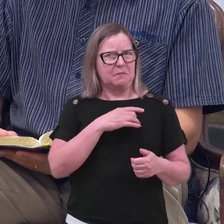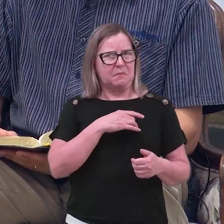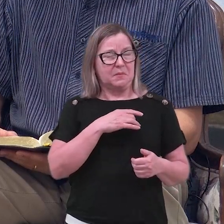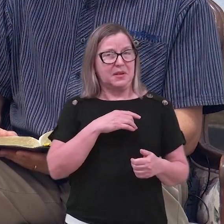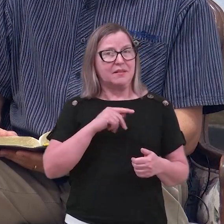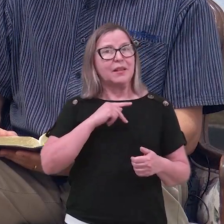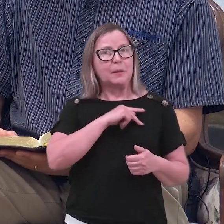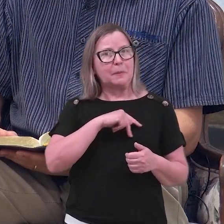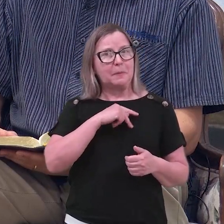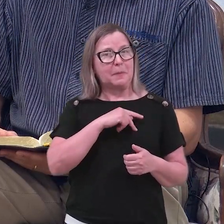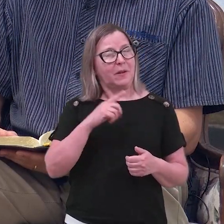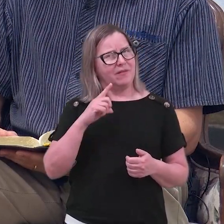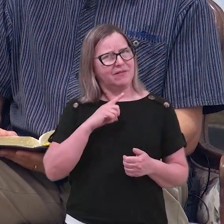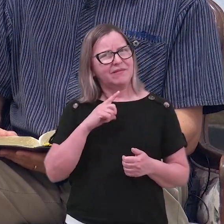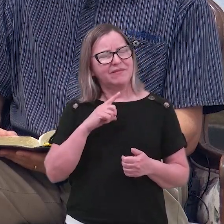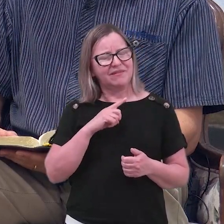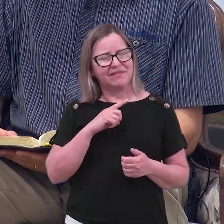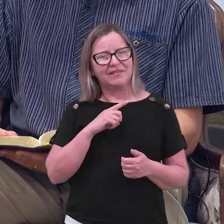Paulo,